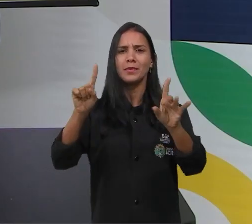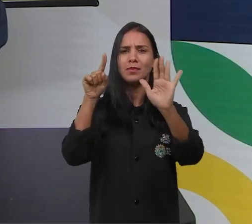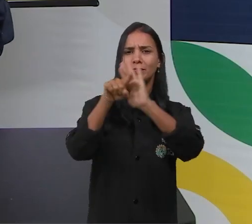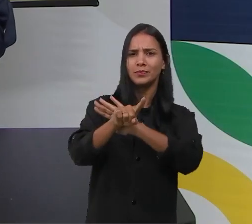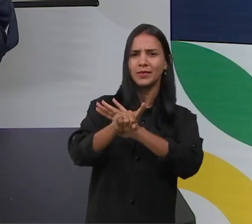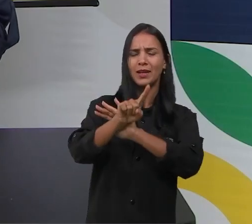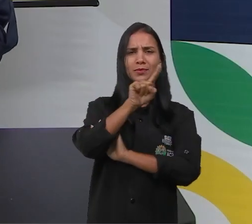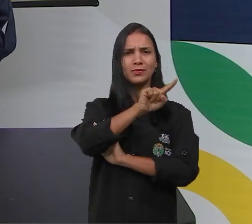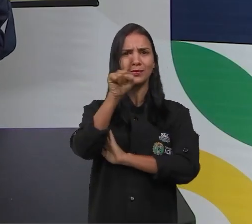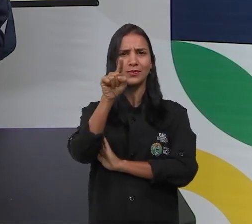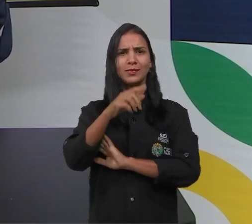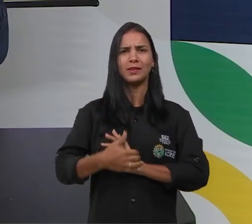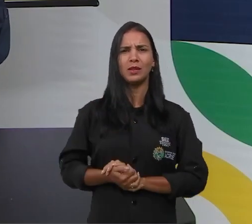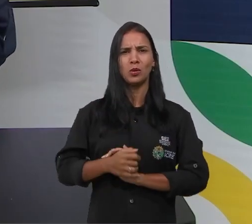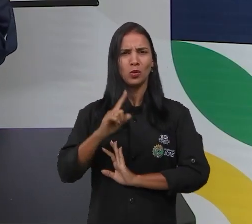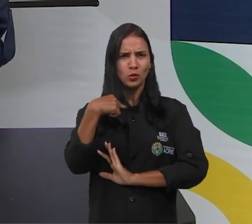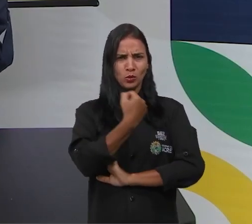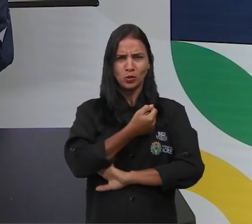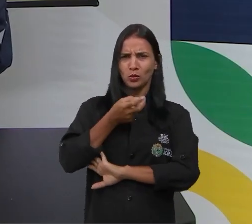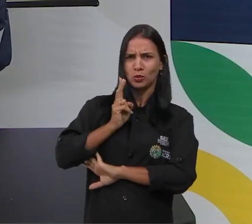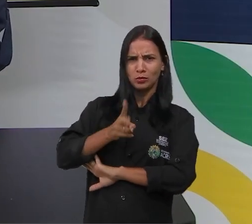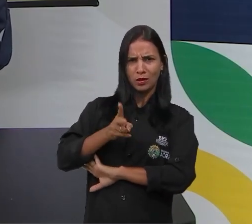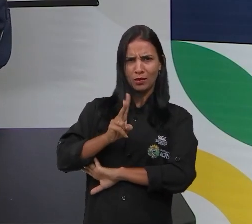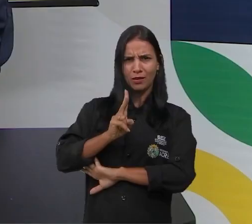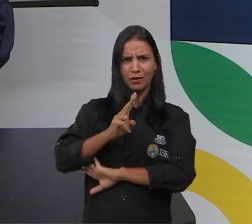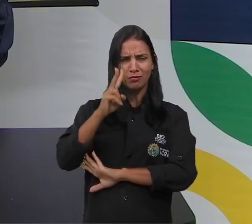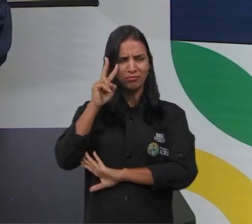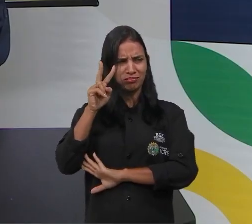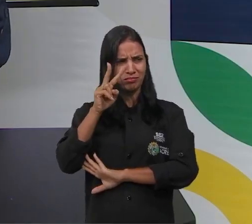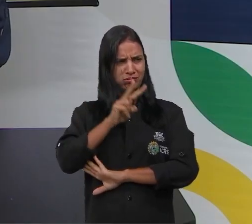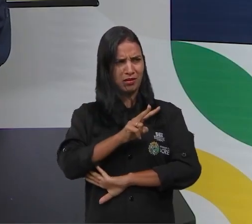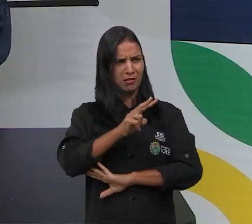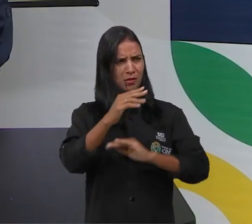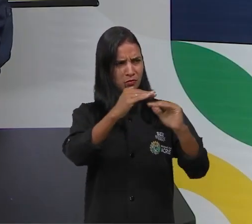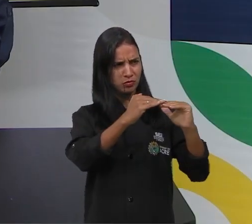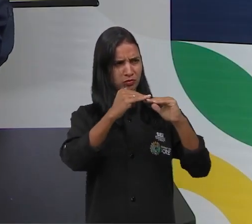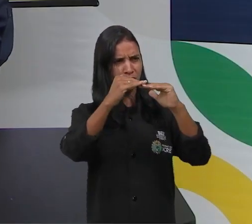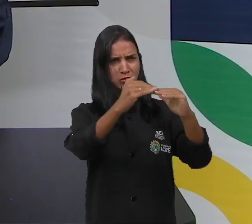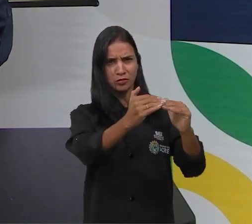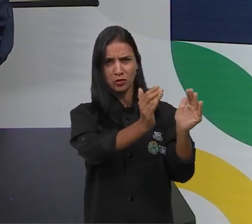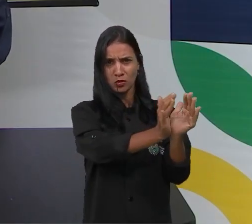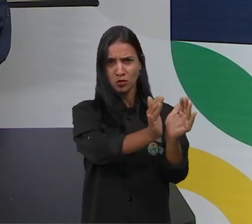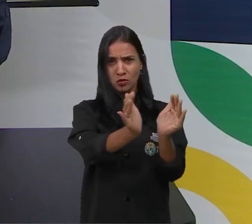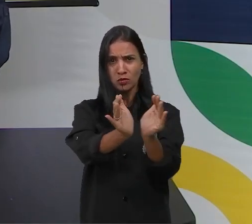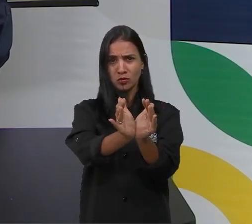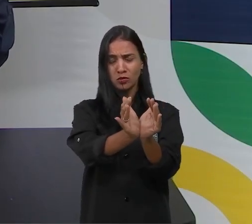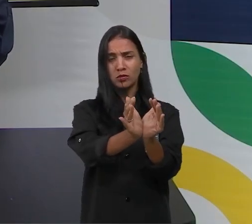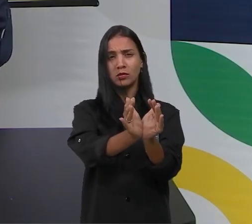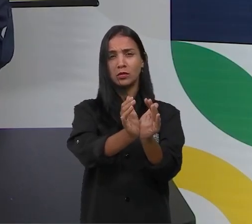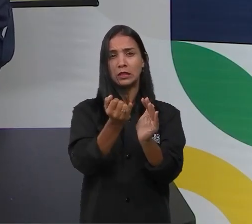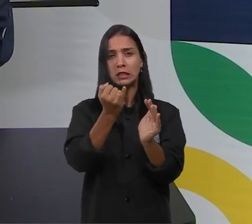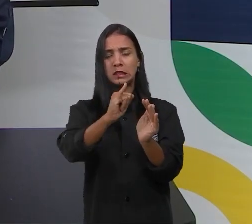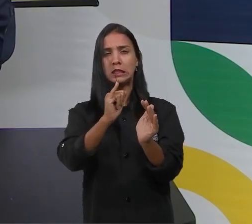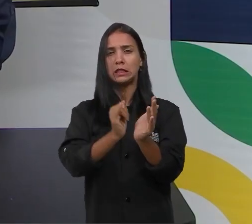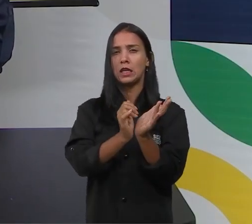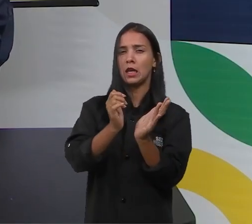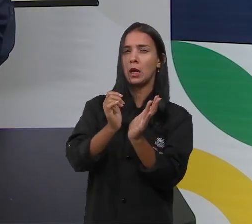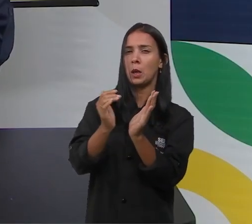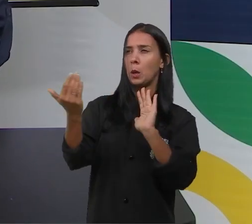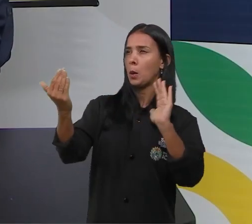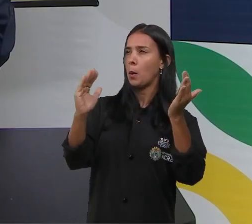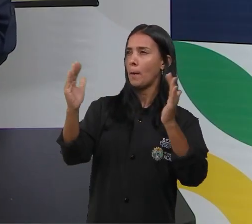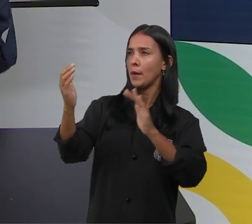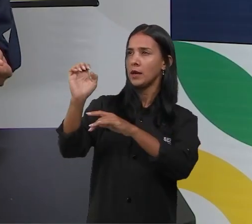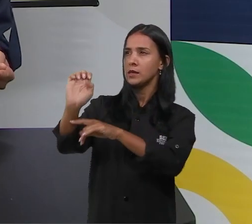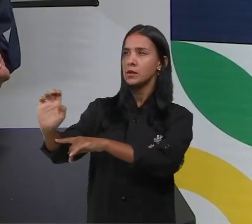gente sempre considerou em pé de igualdade esses povos quando a gente tem o europeu como